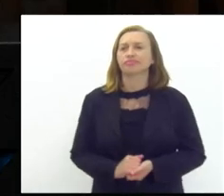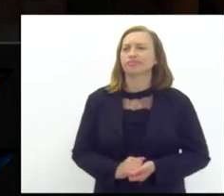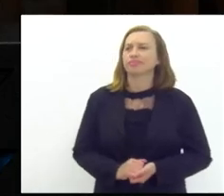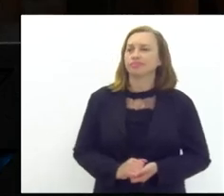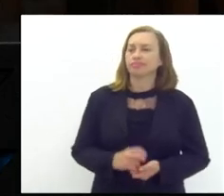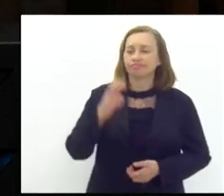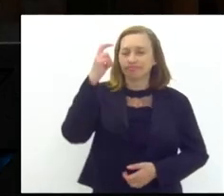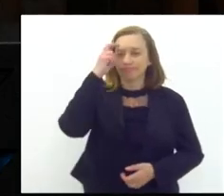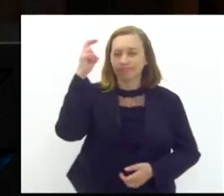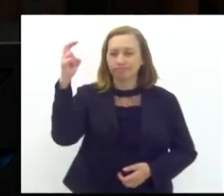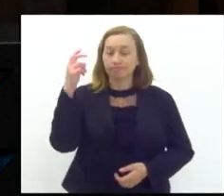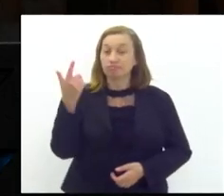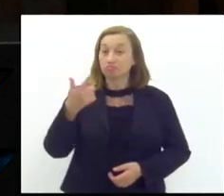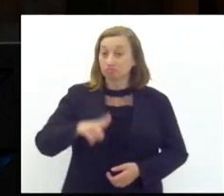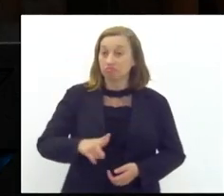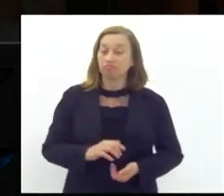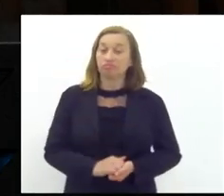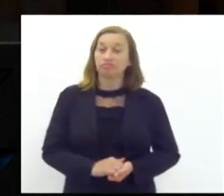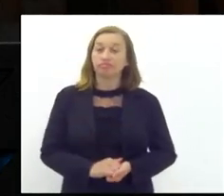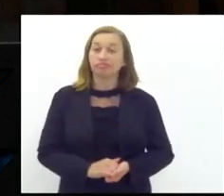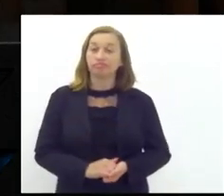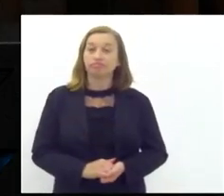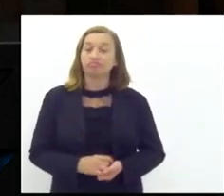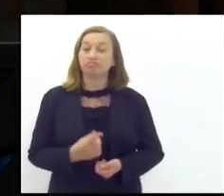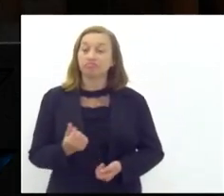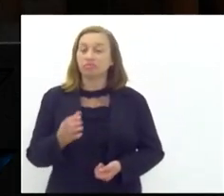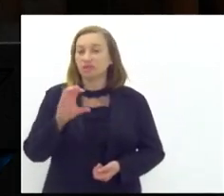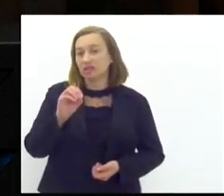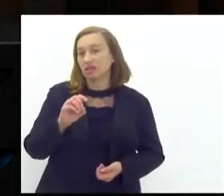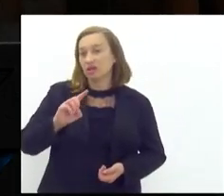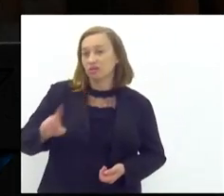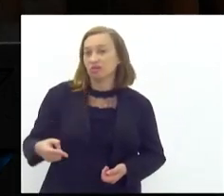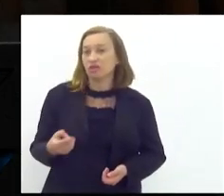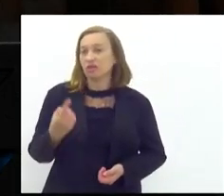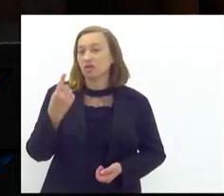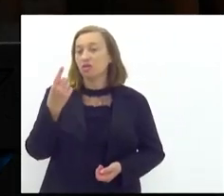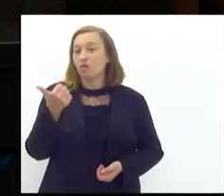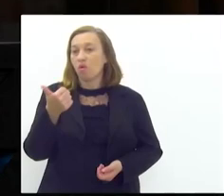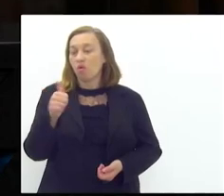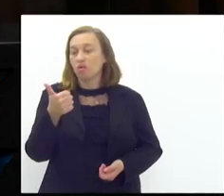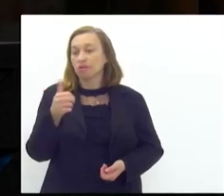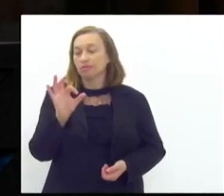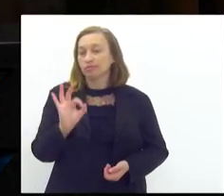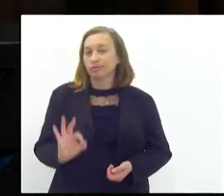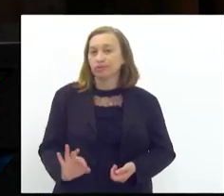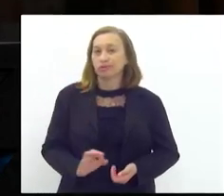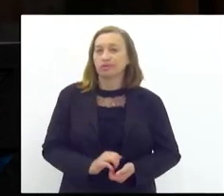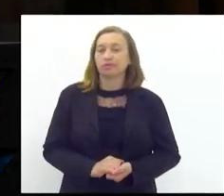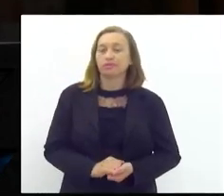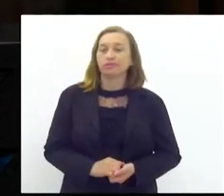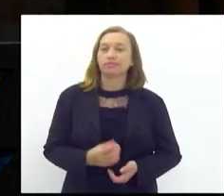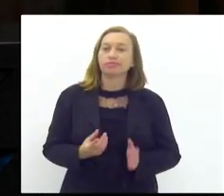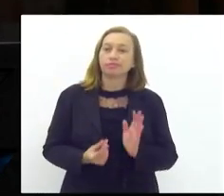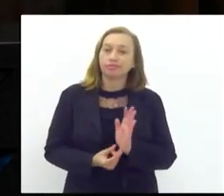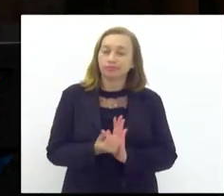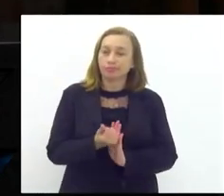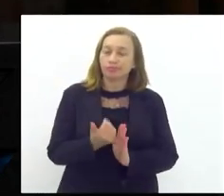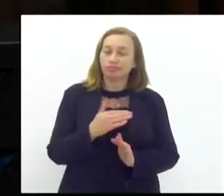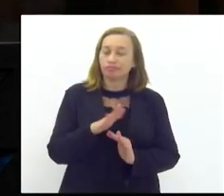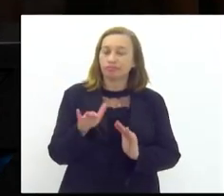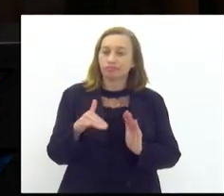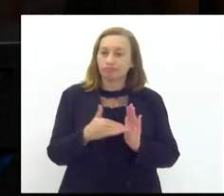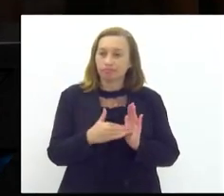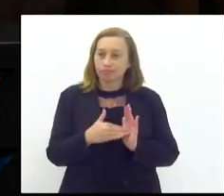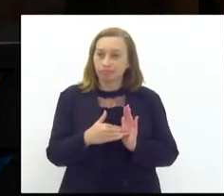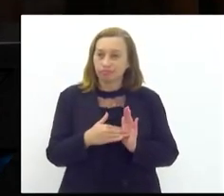inteligência de novo equivale a 0,11% do orçamento total